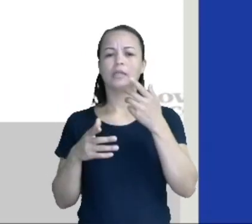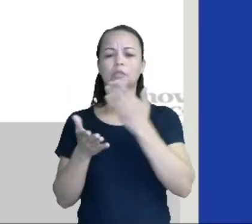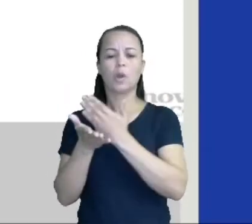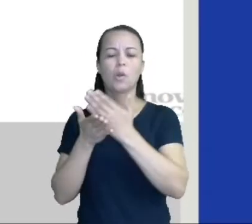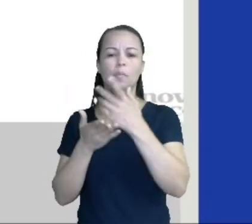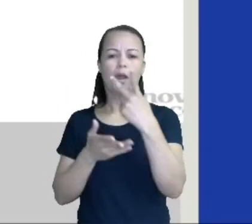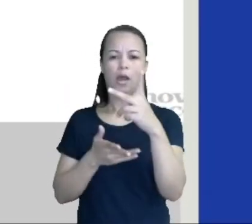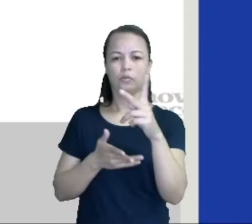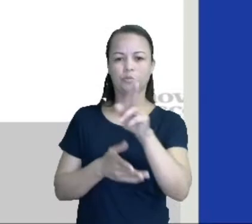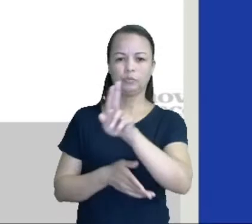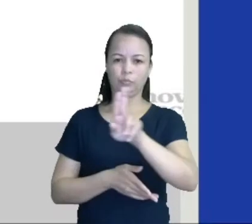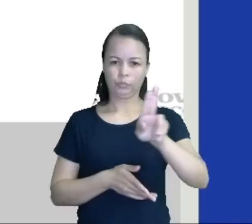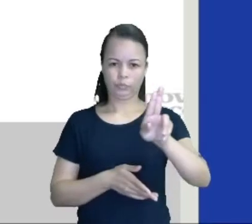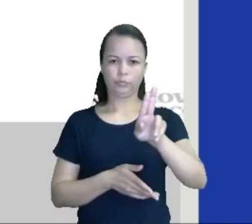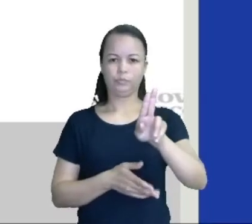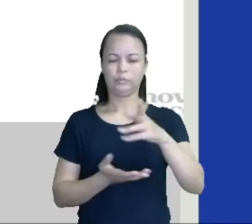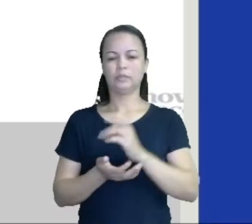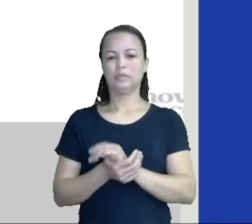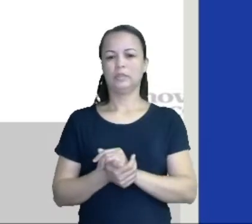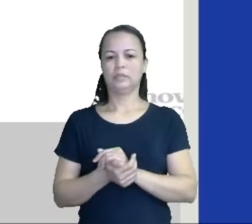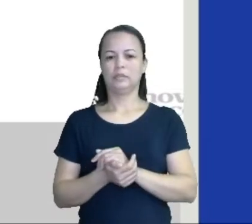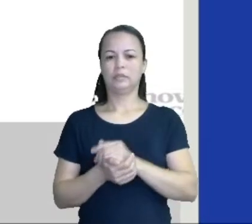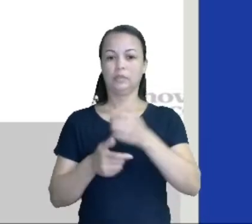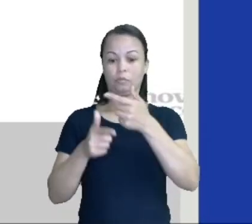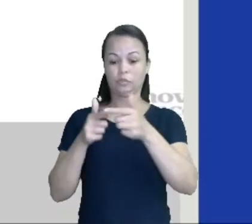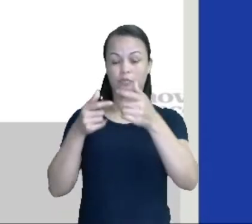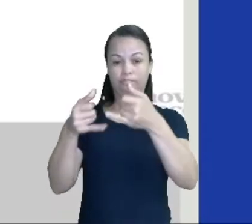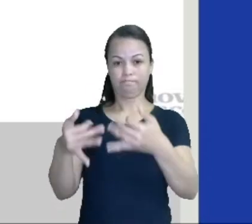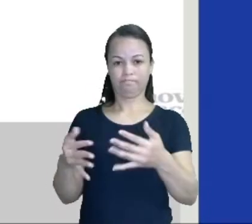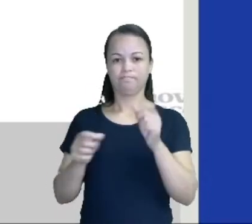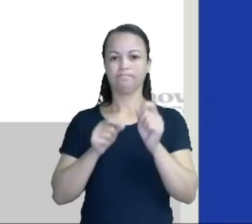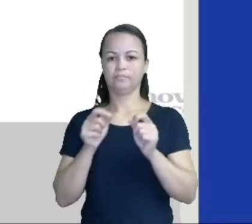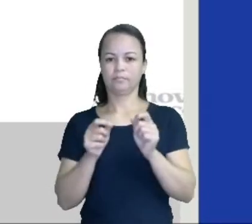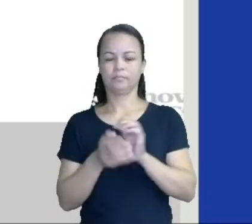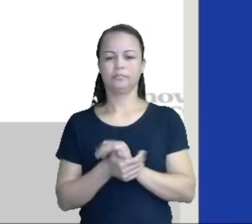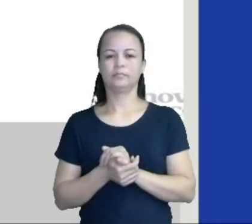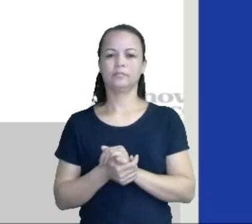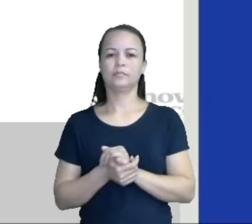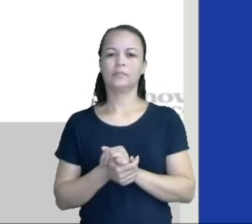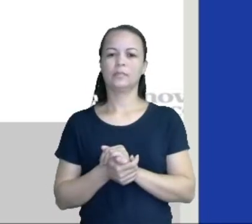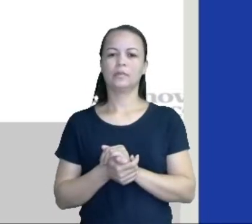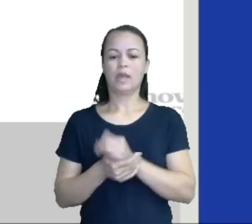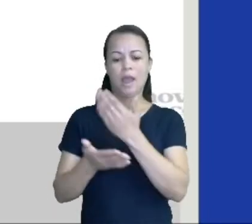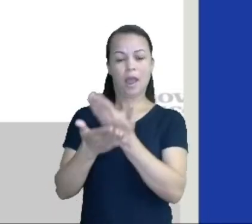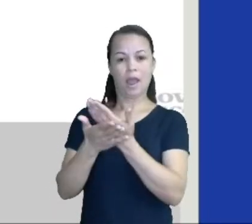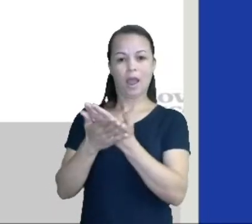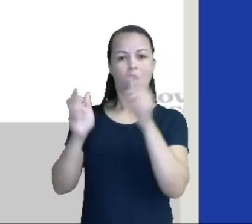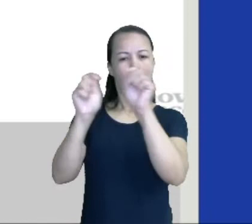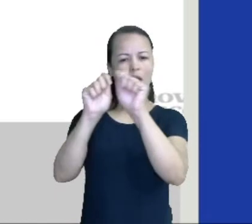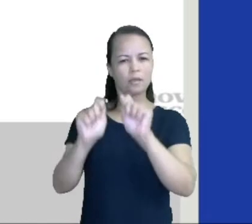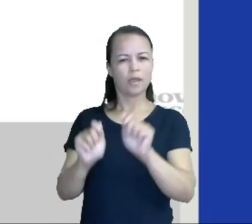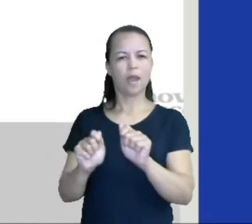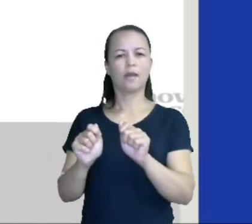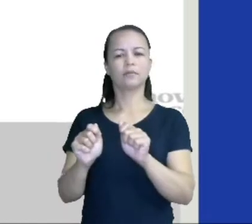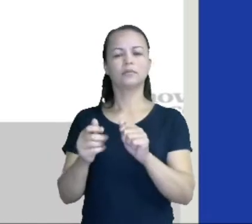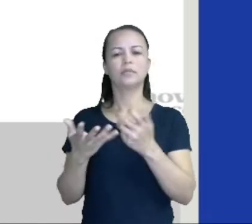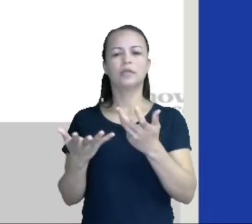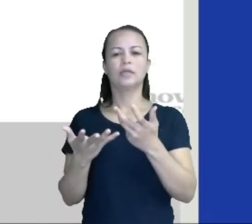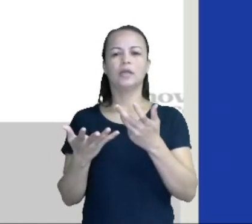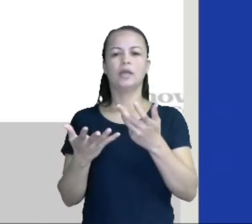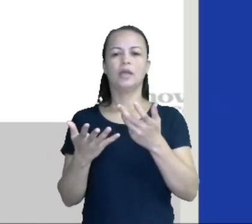nome. Diz assim o problema: na aula de arte, Adalberto pintou em uma